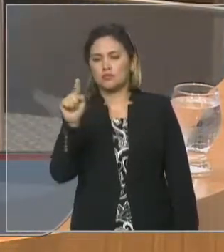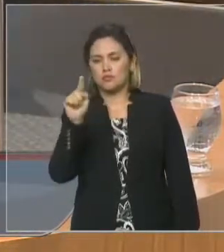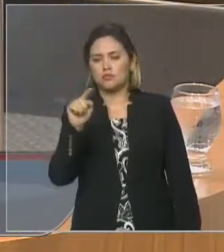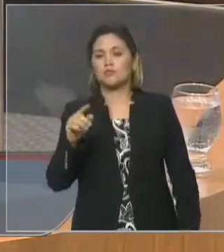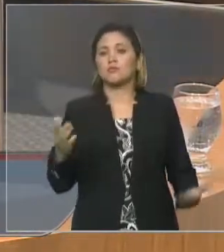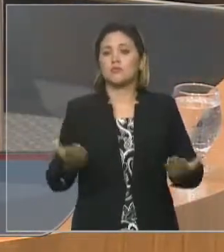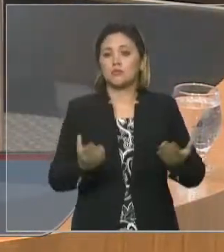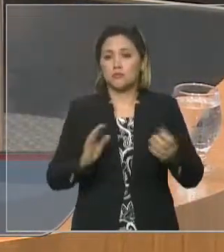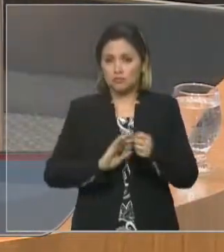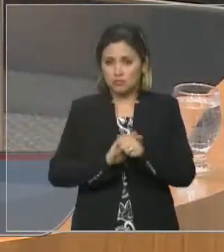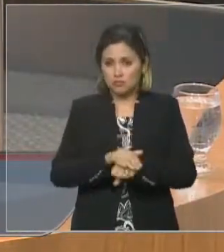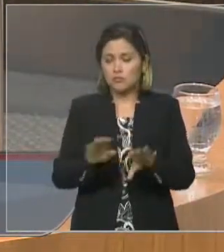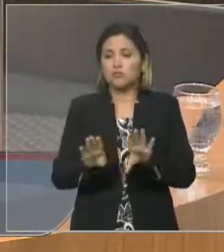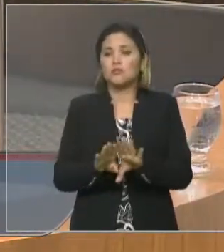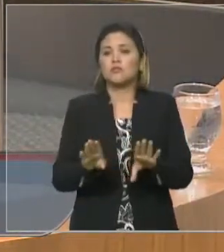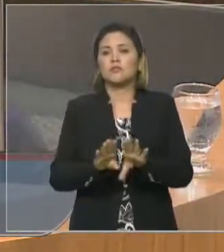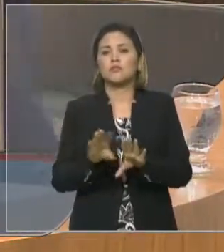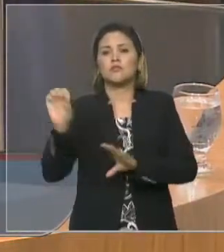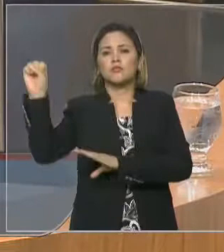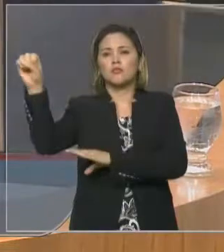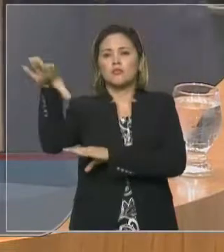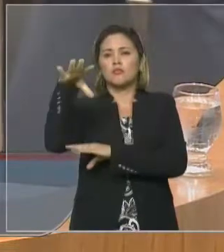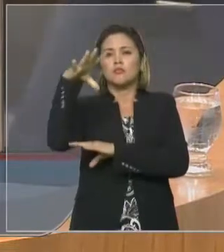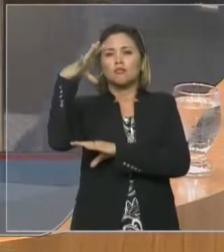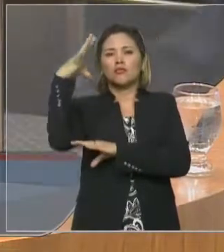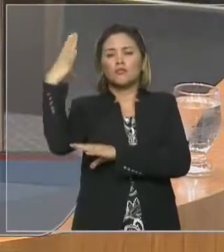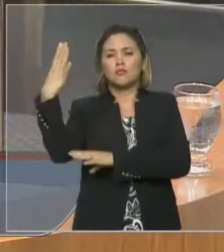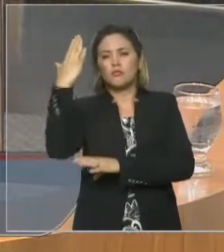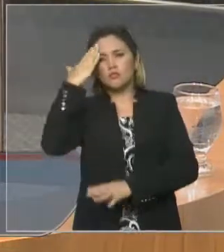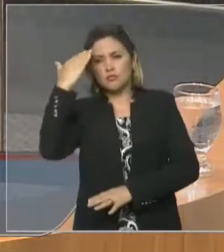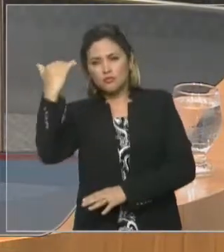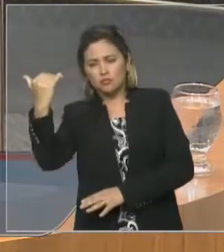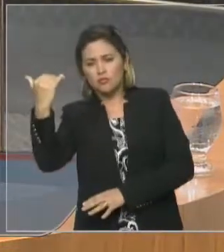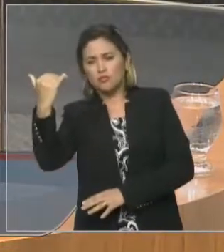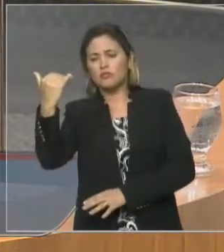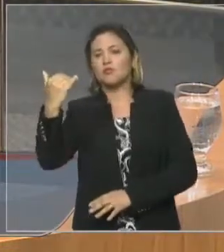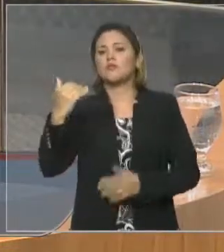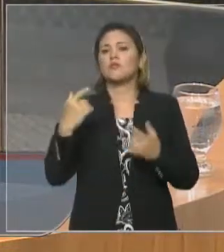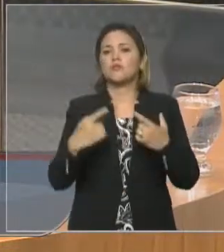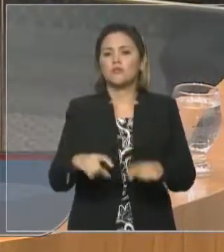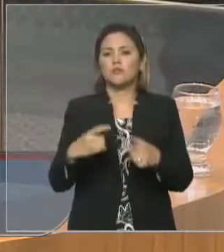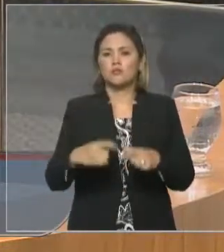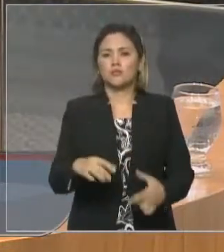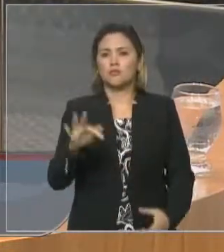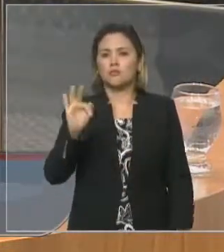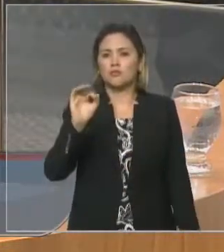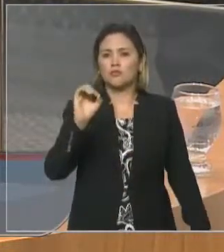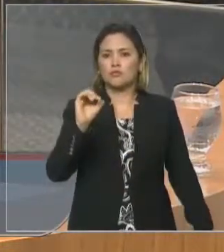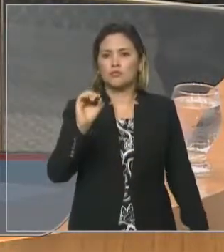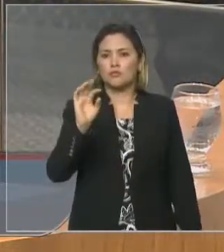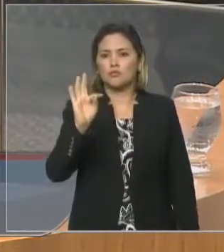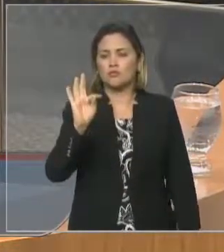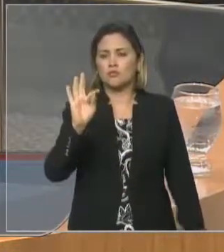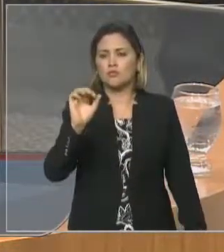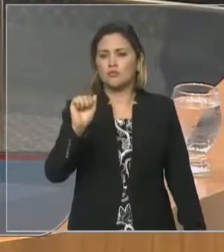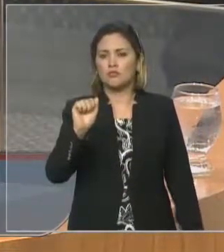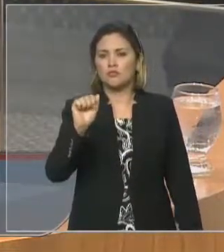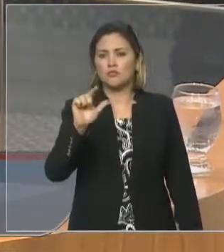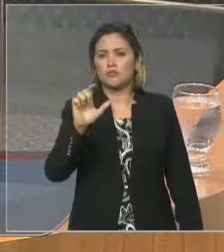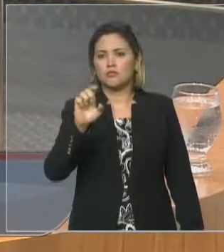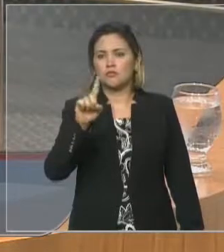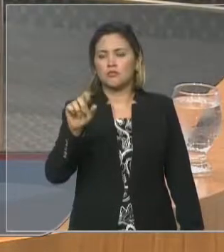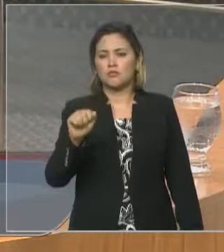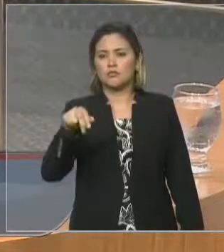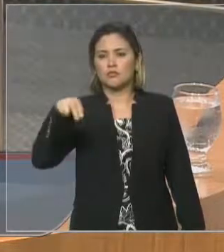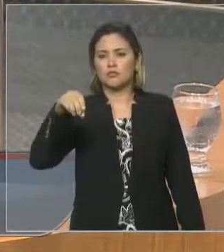noite, o Farol do Saber em Fortaleza dos Nogueiras. Esse farol que por duas décadas esteve abandonado, jogado às traças, e